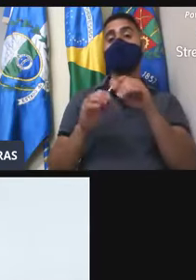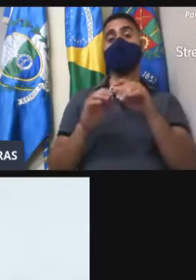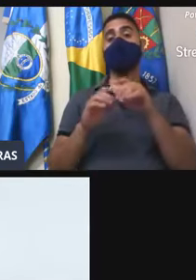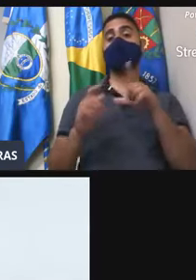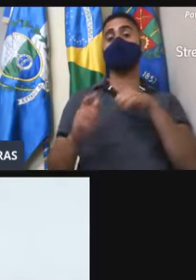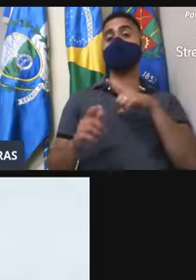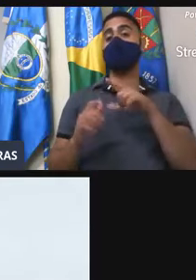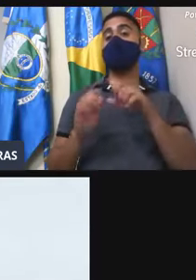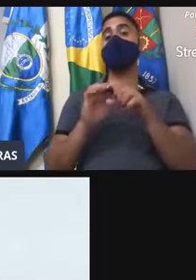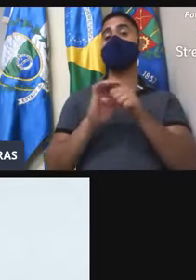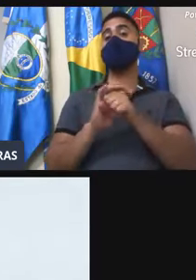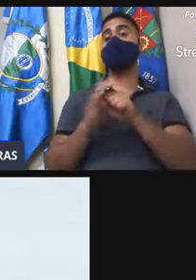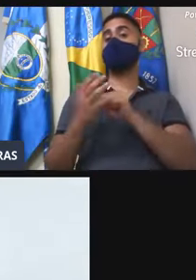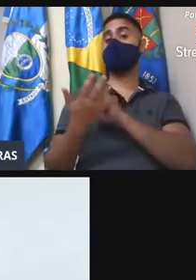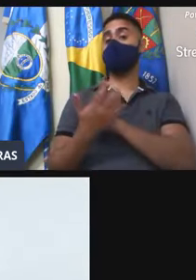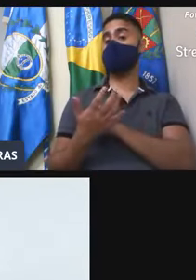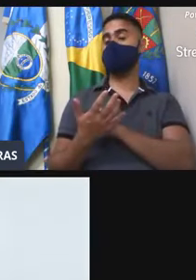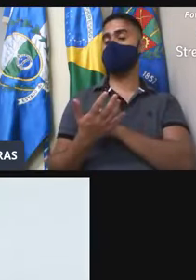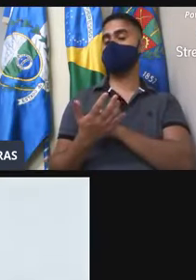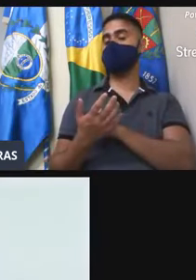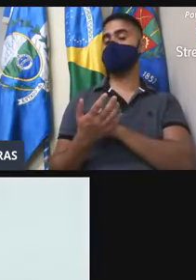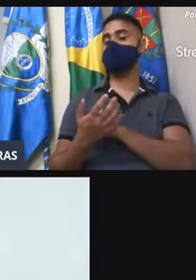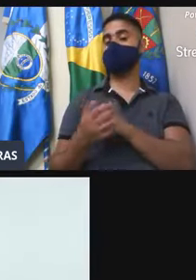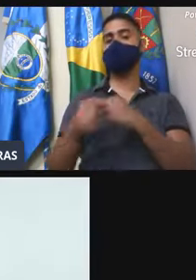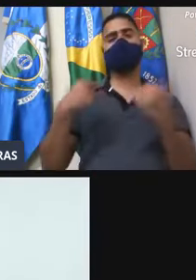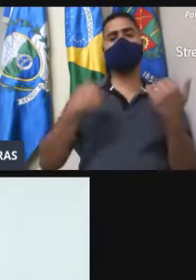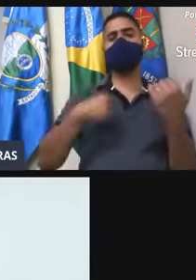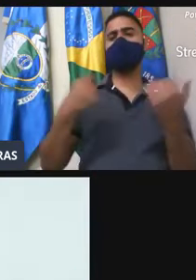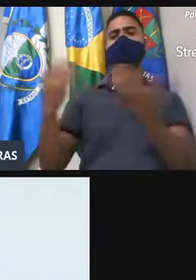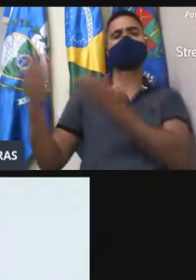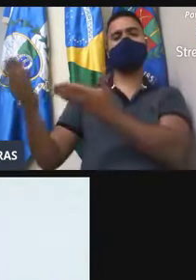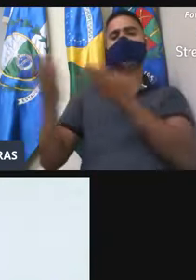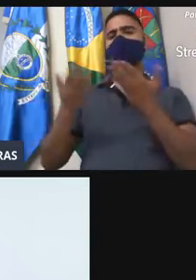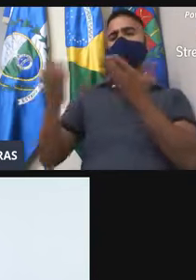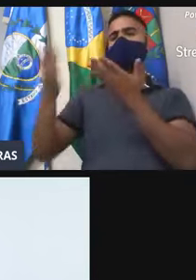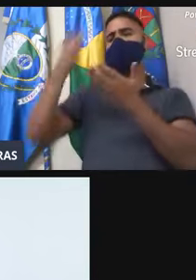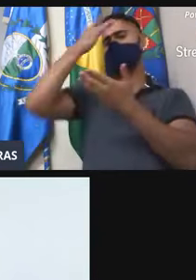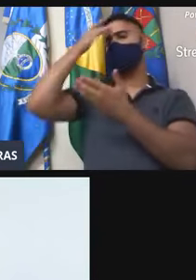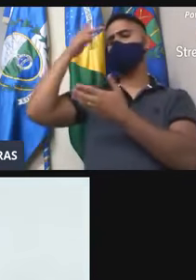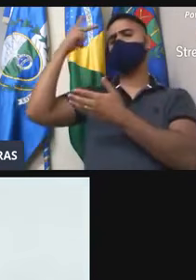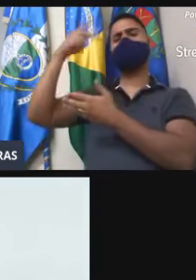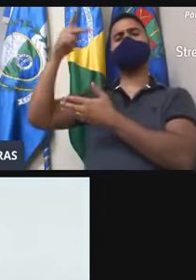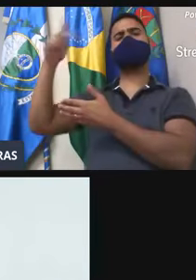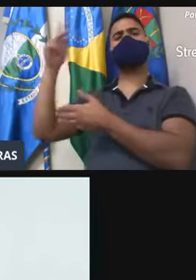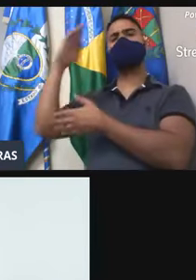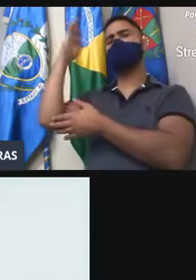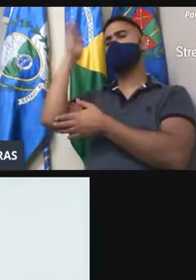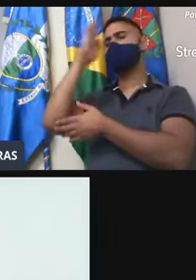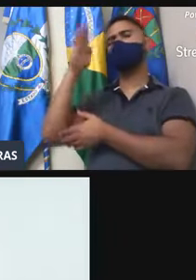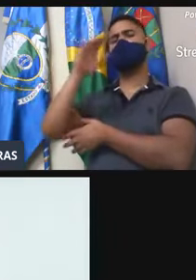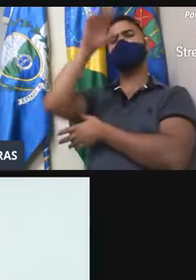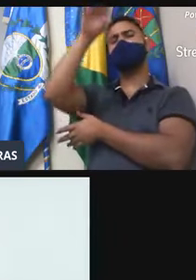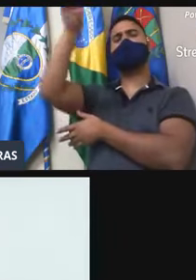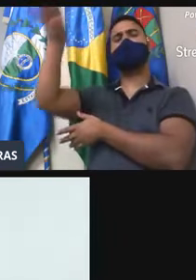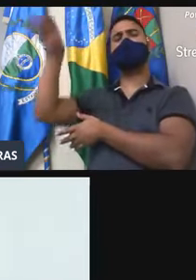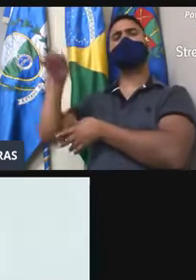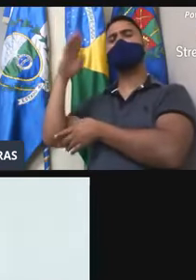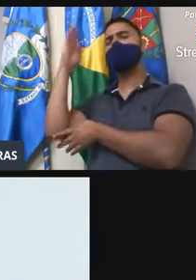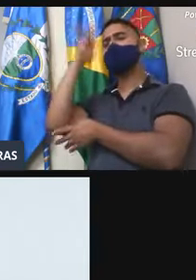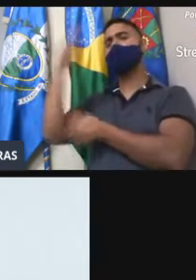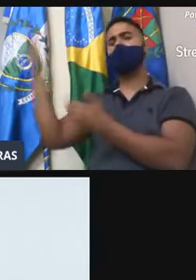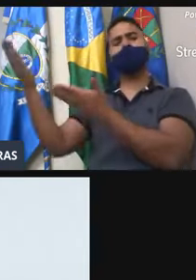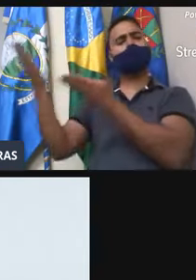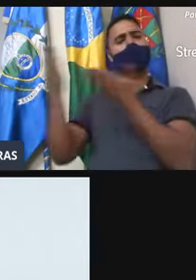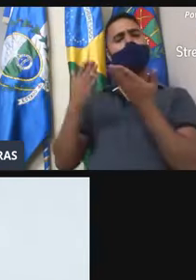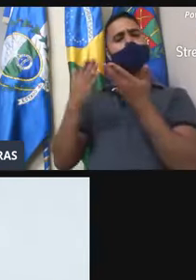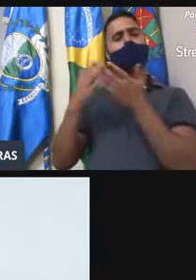sabemos se estão contaminadas ou não. O Observatório recebe pessoas do Brasil inteiro. Então,